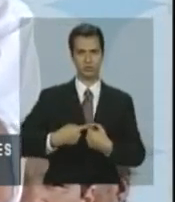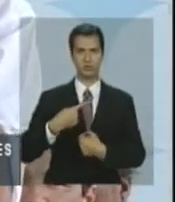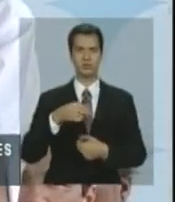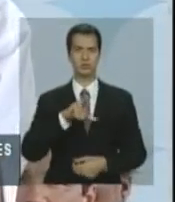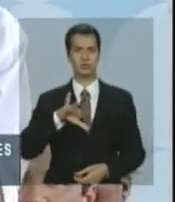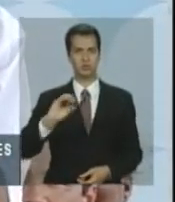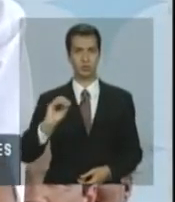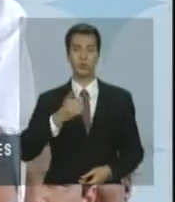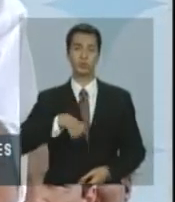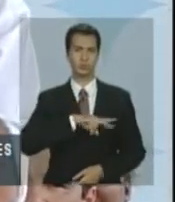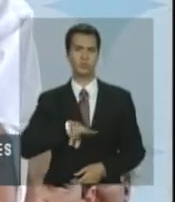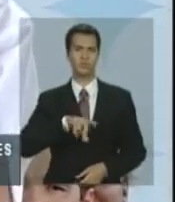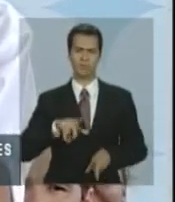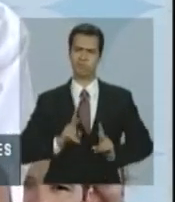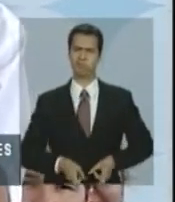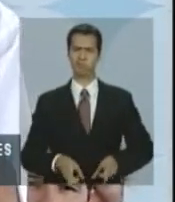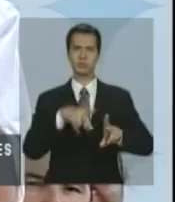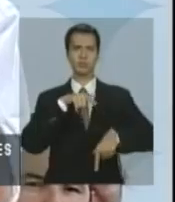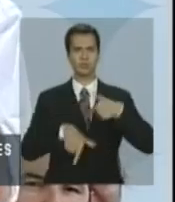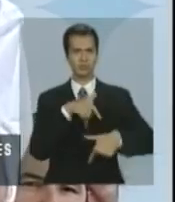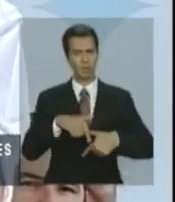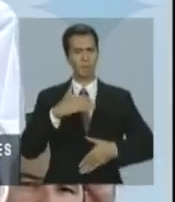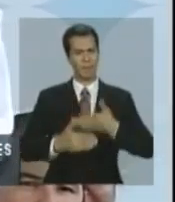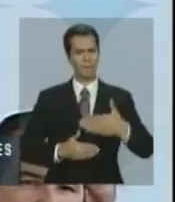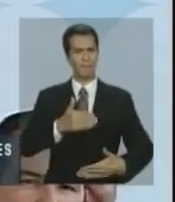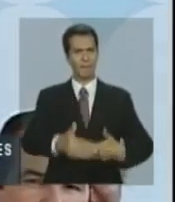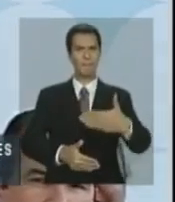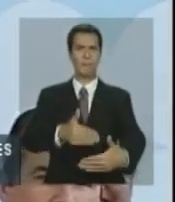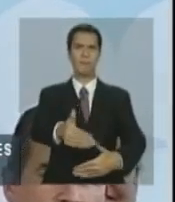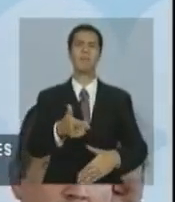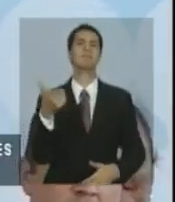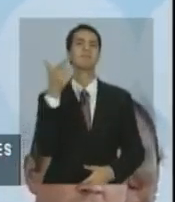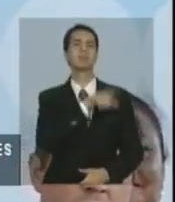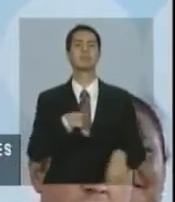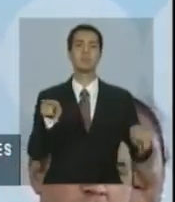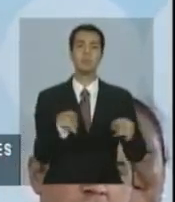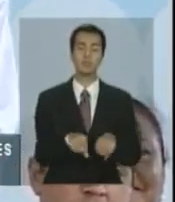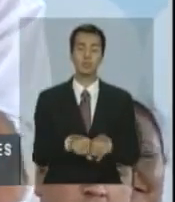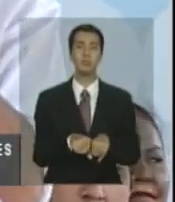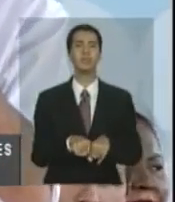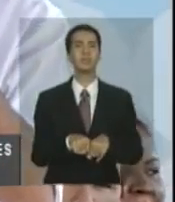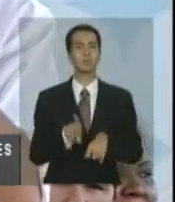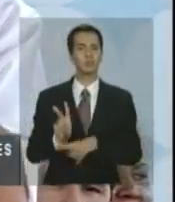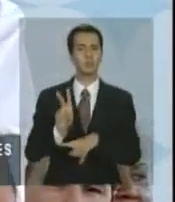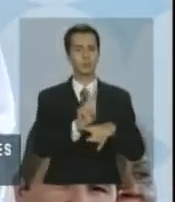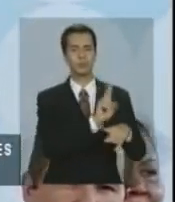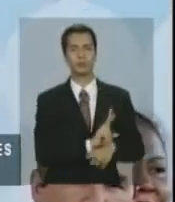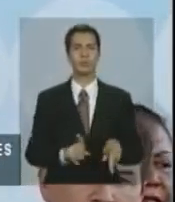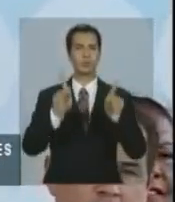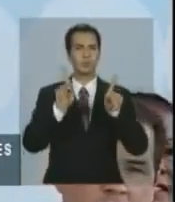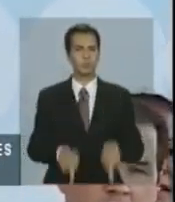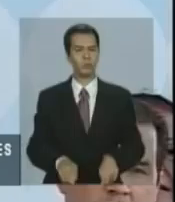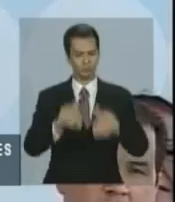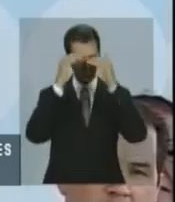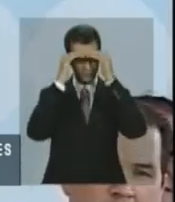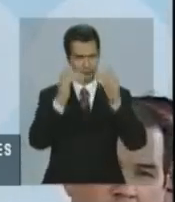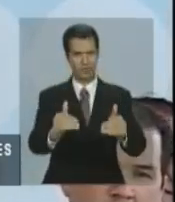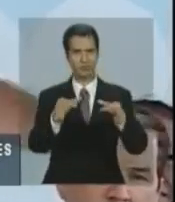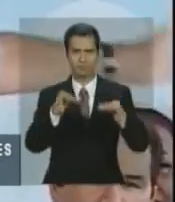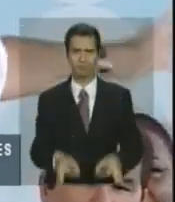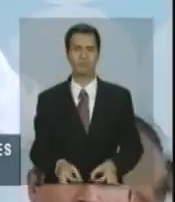vamos seguir em frente, avançar cada vez mais e, acima de tudo, tratar a nossa gente, o nosso povo, com respeito e